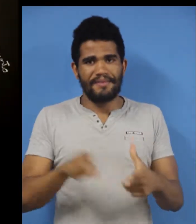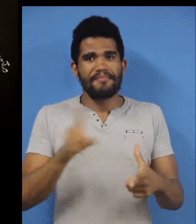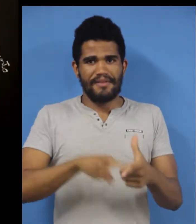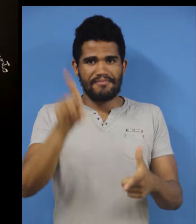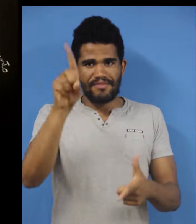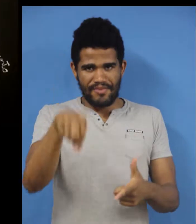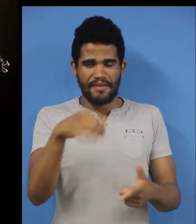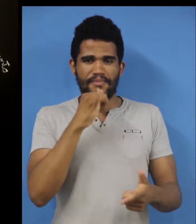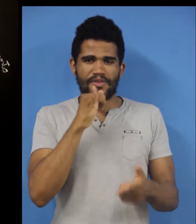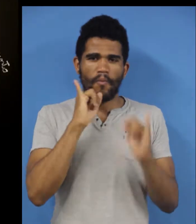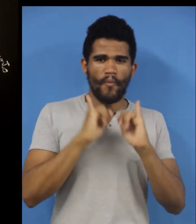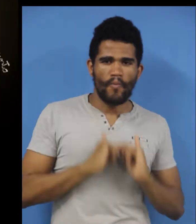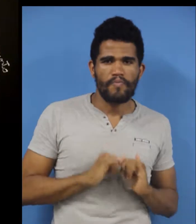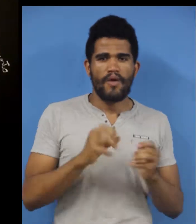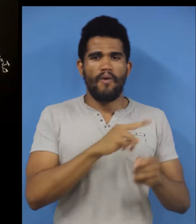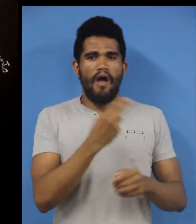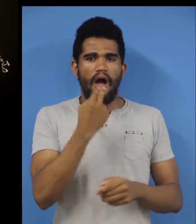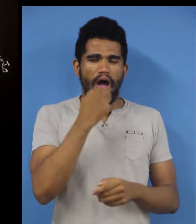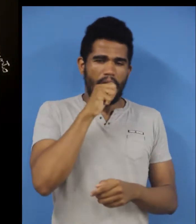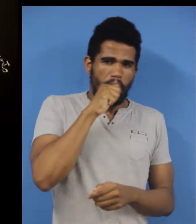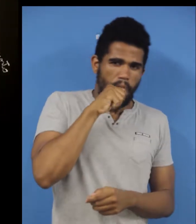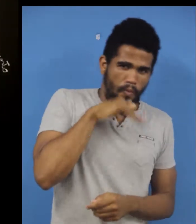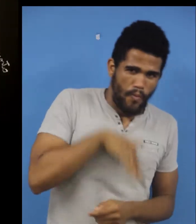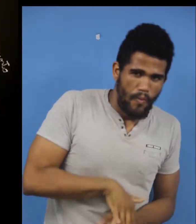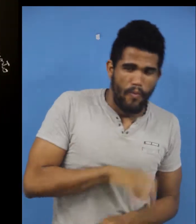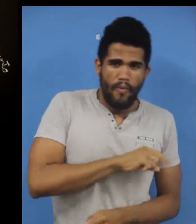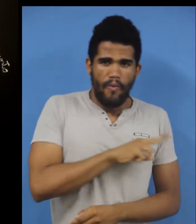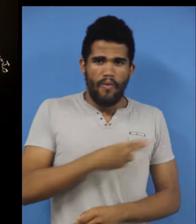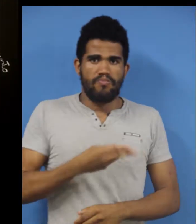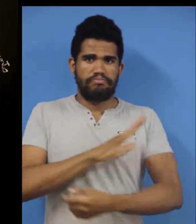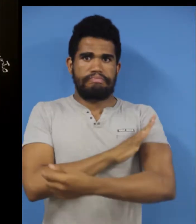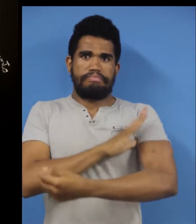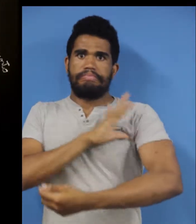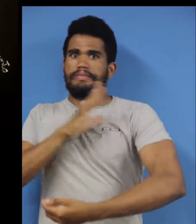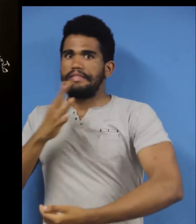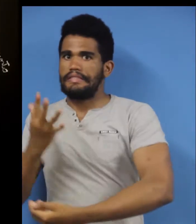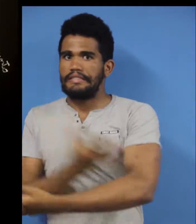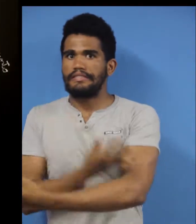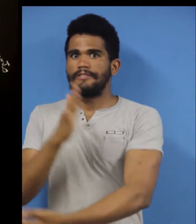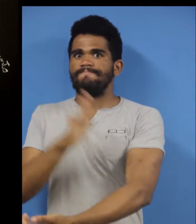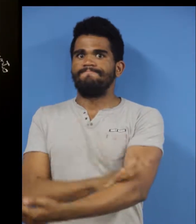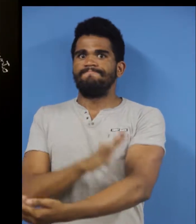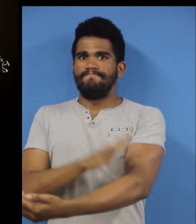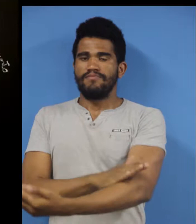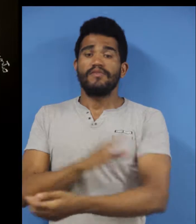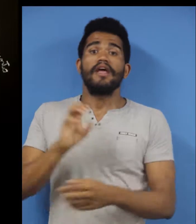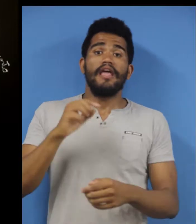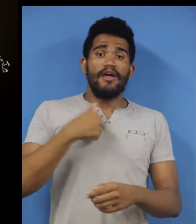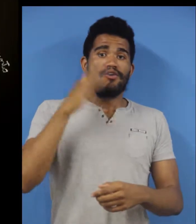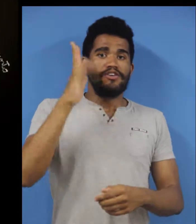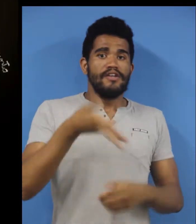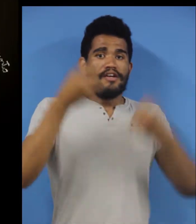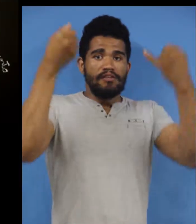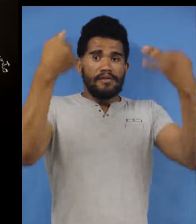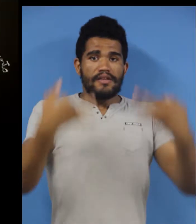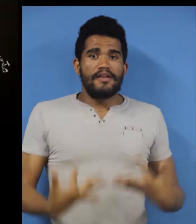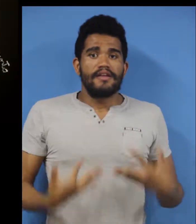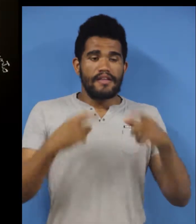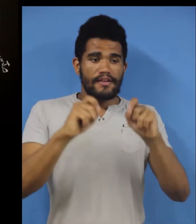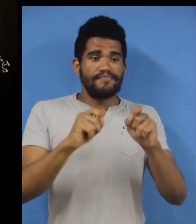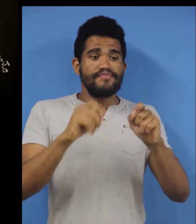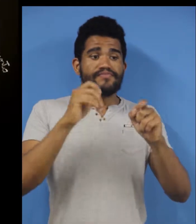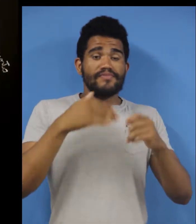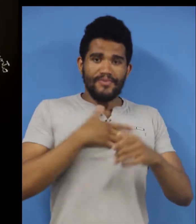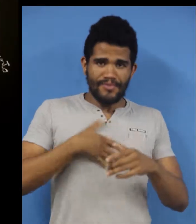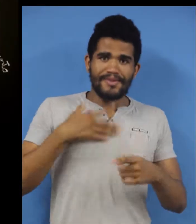traz? Distúrbios como bulimia, anorexia e vigorexia, certo? E ao mesmo tempo fiz reflexões e disse